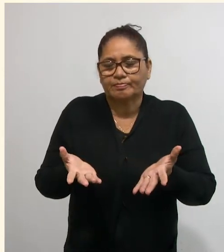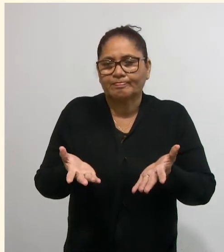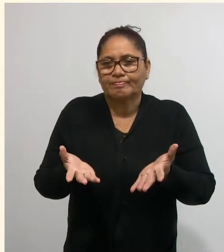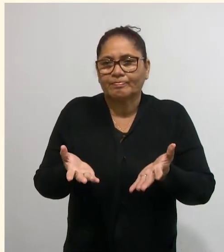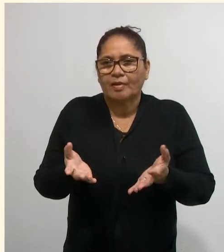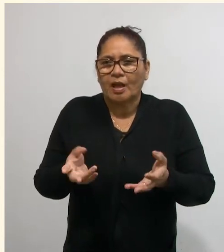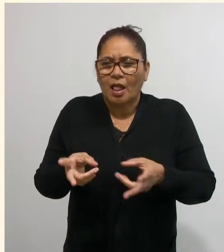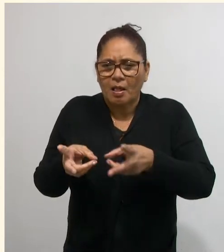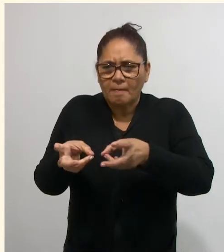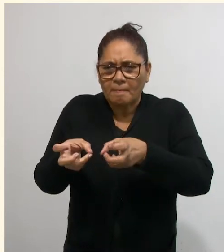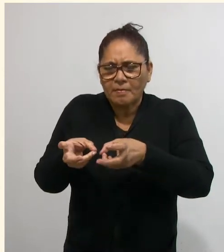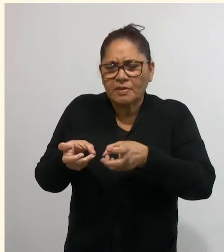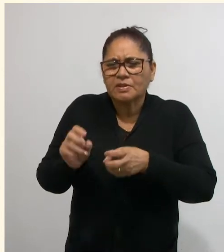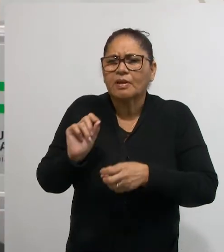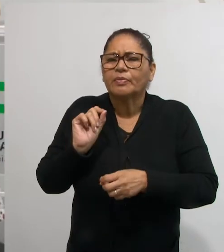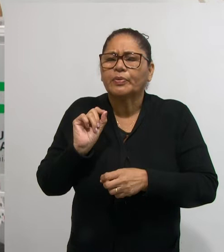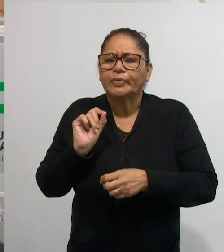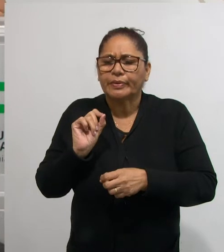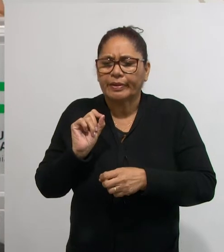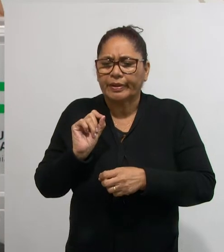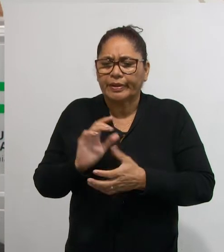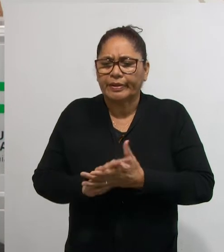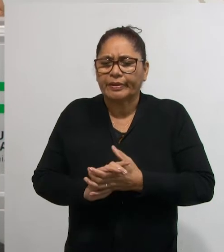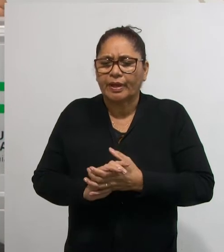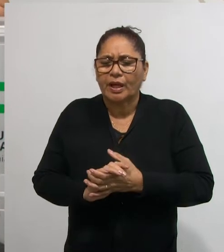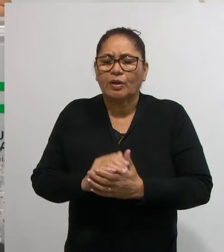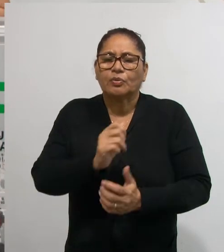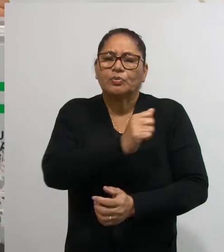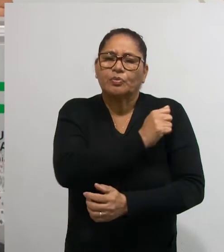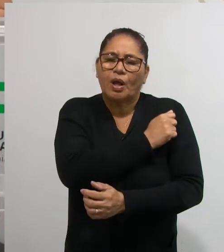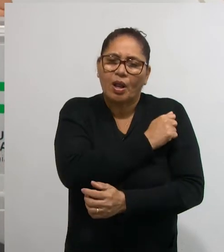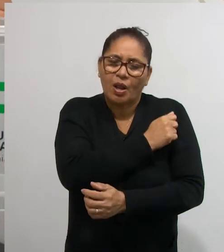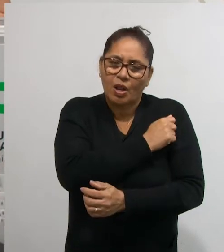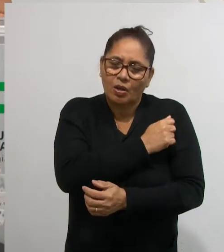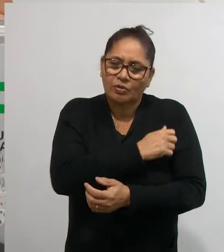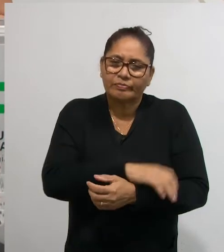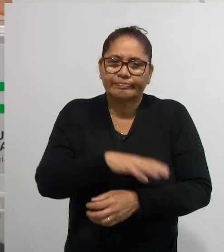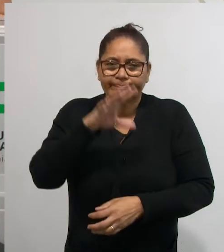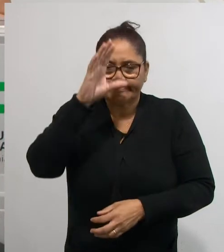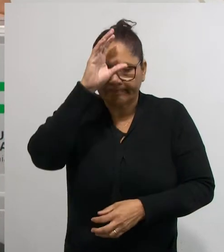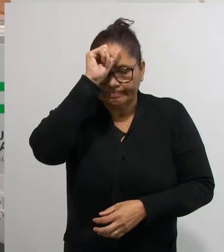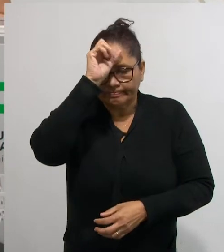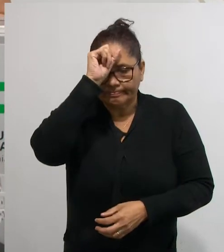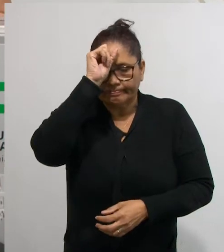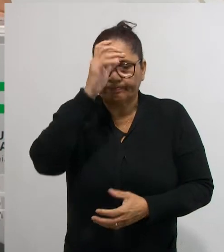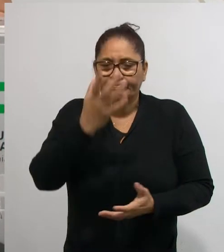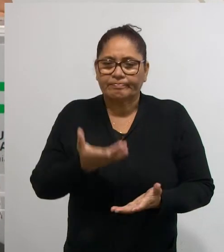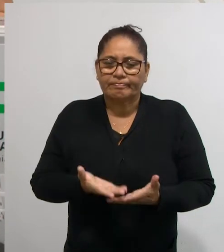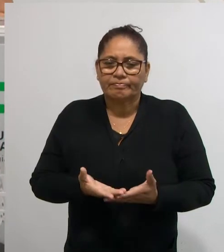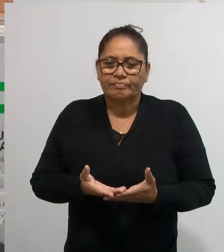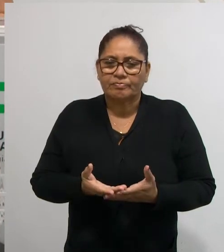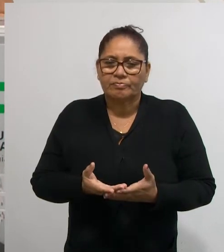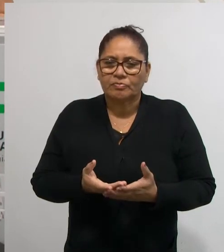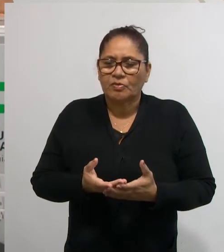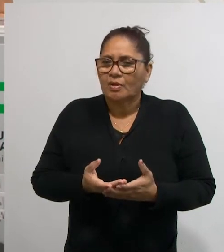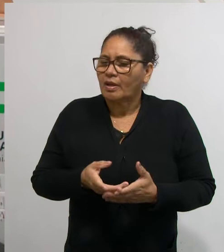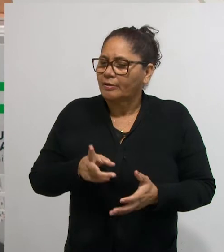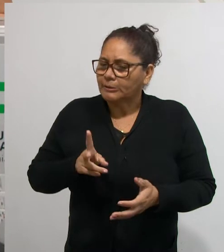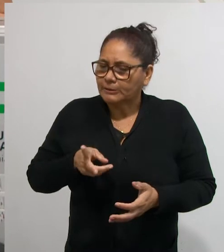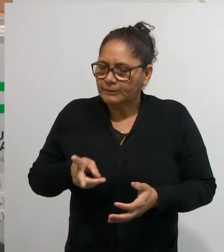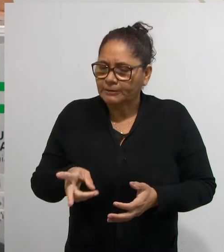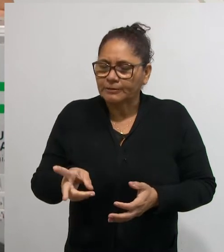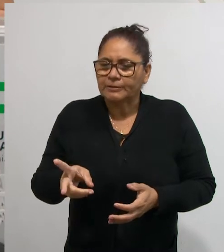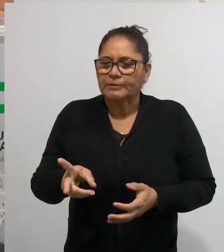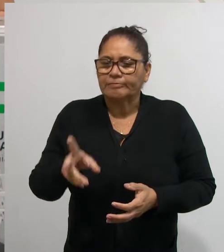para se perceber que o aluno, a todo momento, ele está aprendendo. A todo momento o aluno está